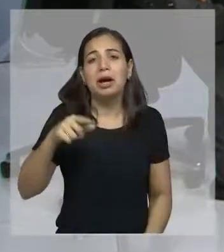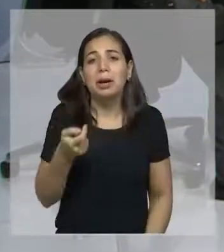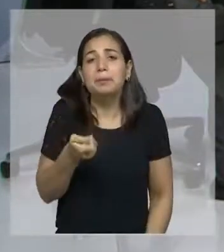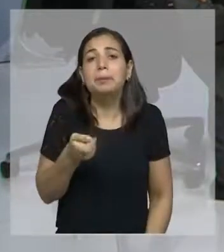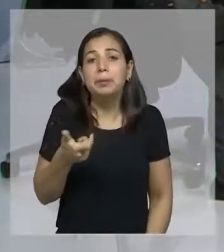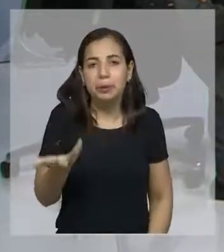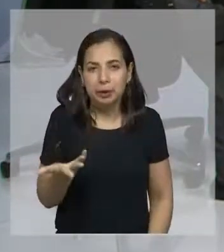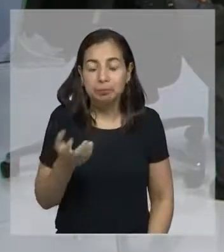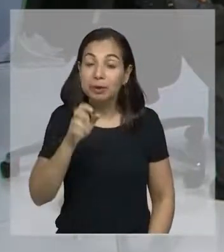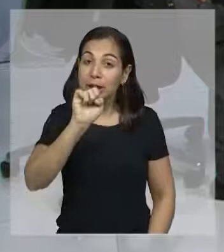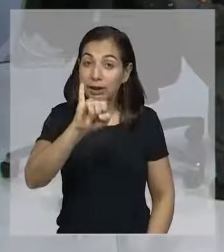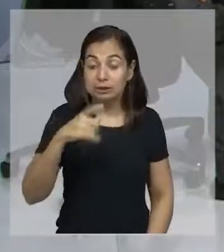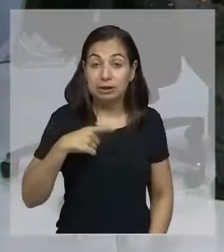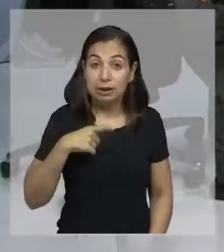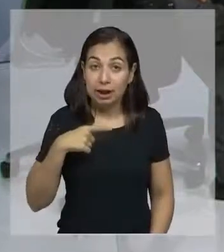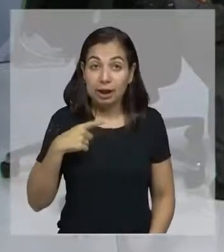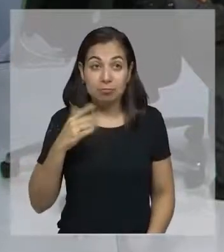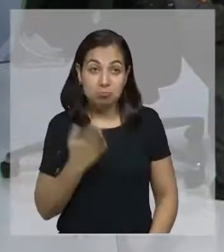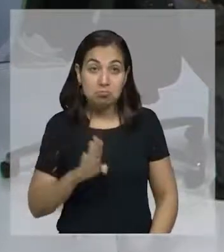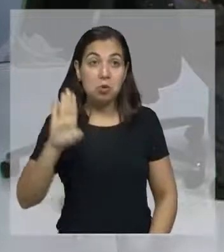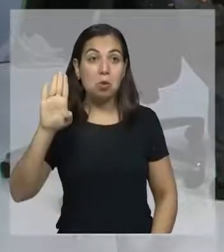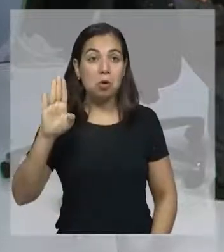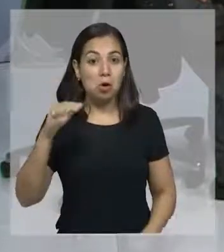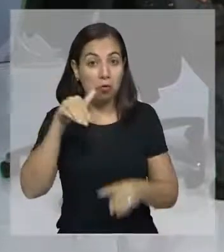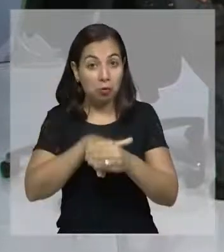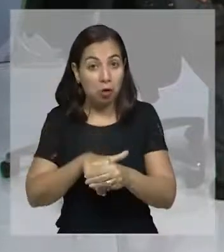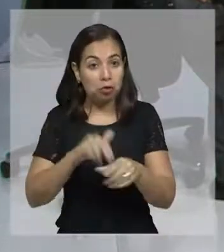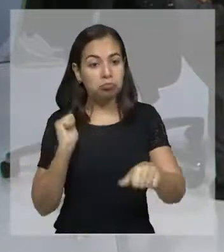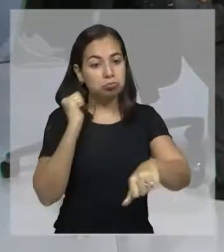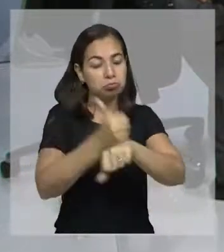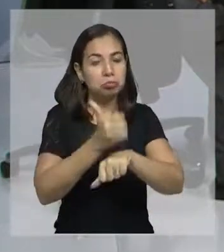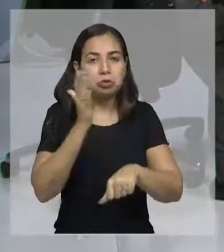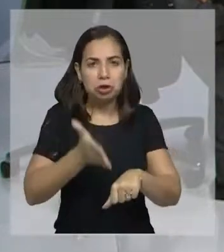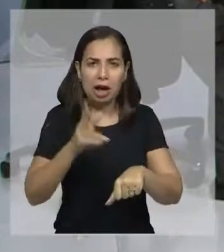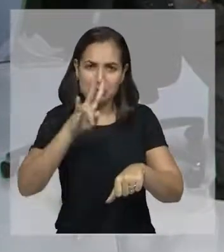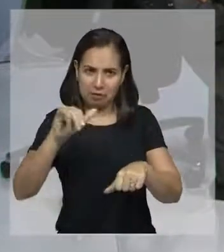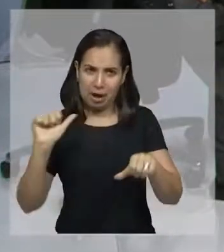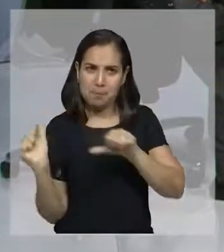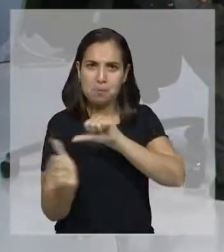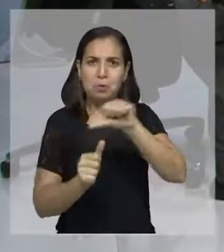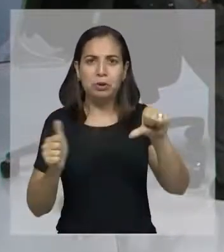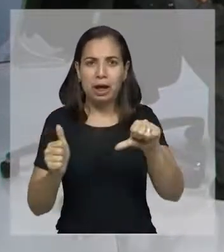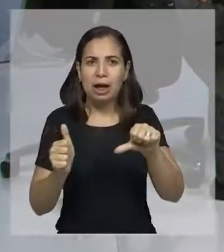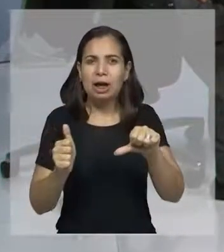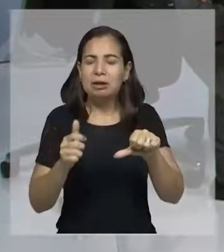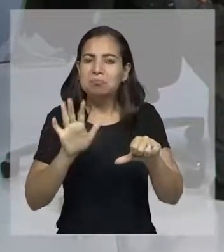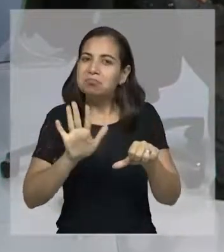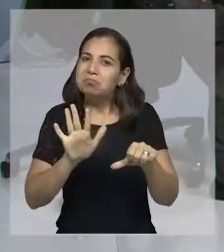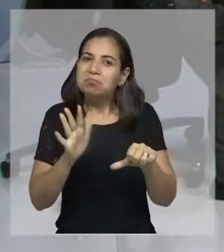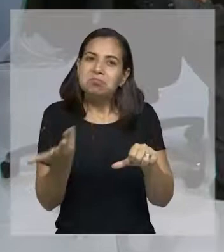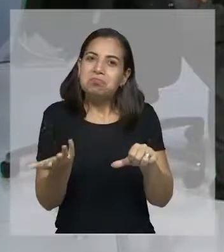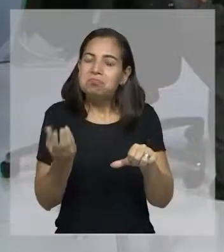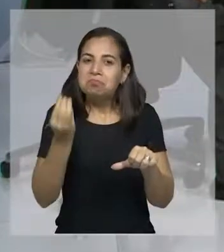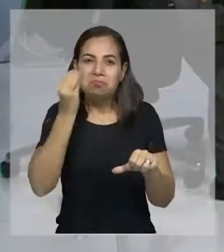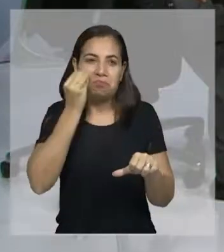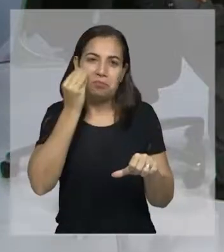E a renovação que houver, ainda que seja uma renovação grande, não será uma